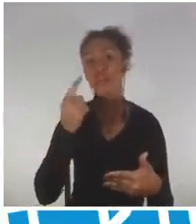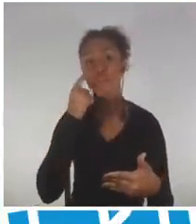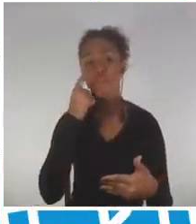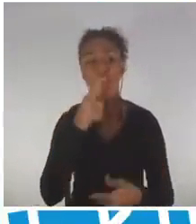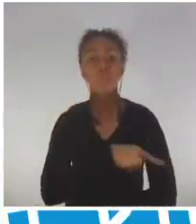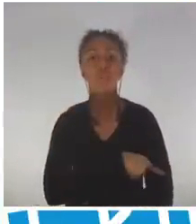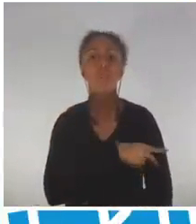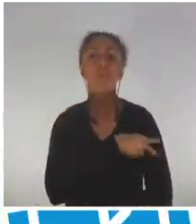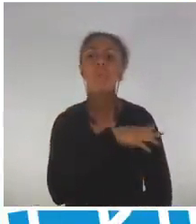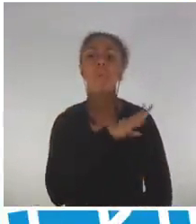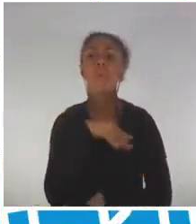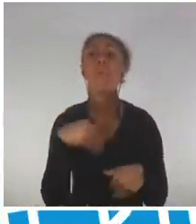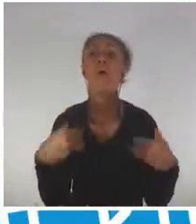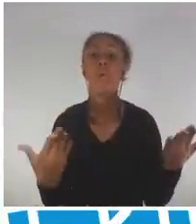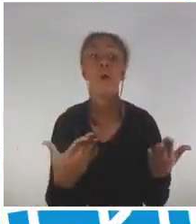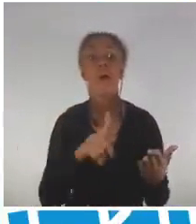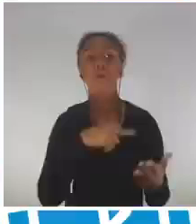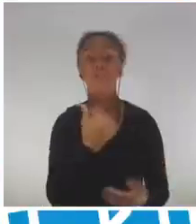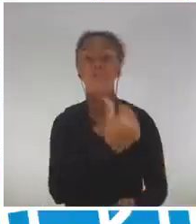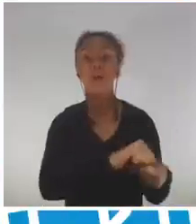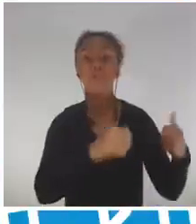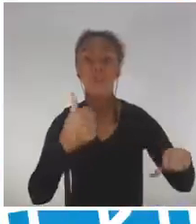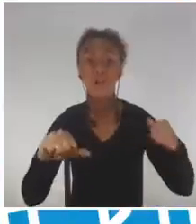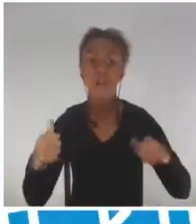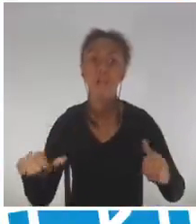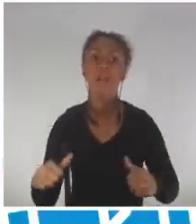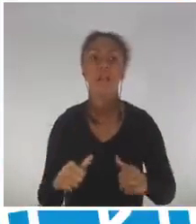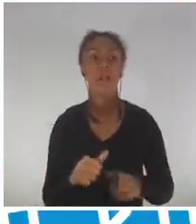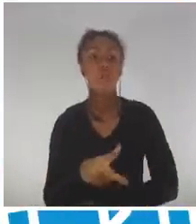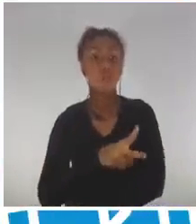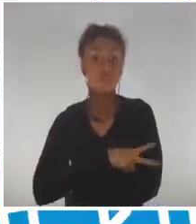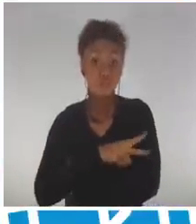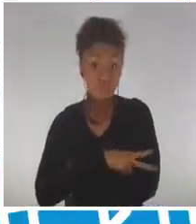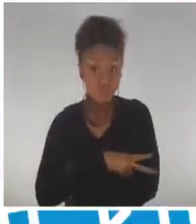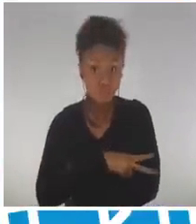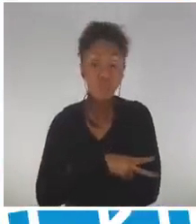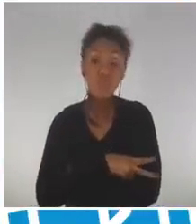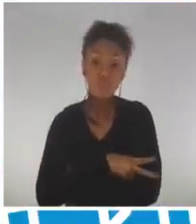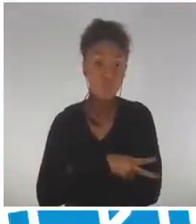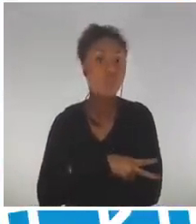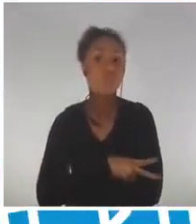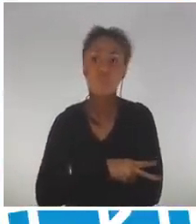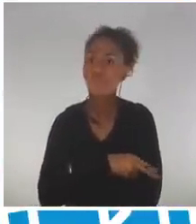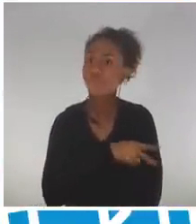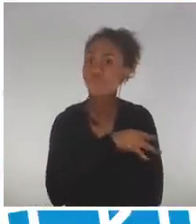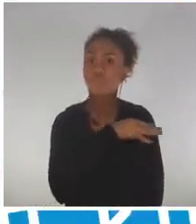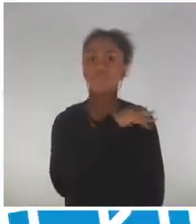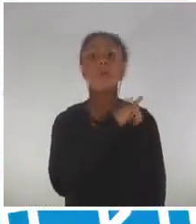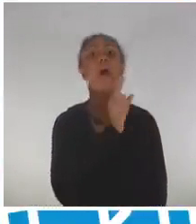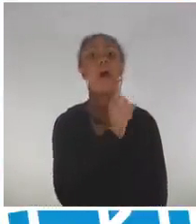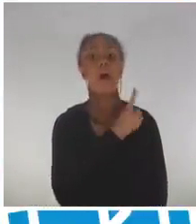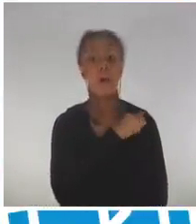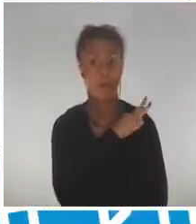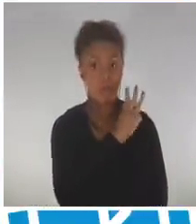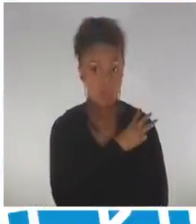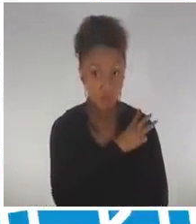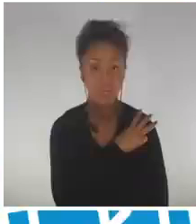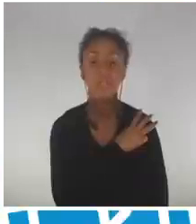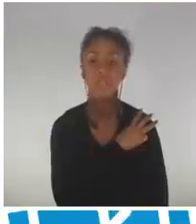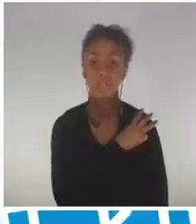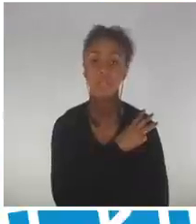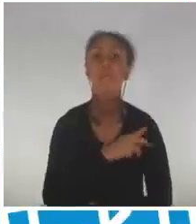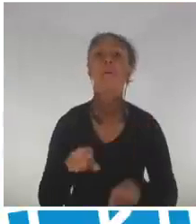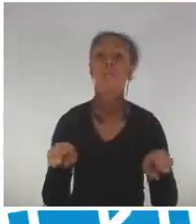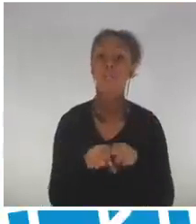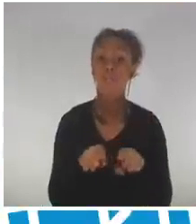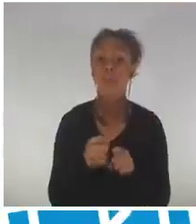com a pretensão de avaliar desde o 2º ano do ensino fundamental ao 3º ano do ensino médio, com avaliação universal das